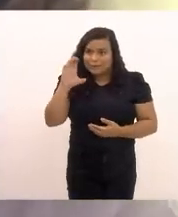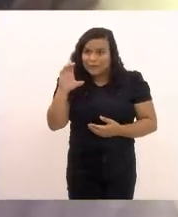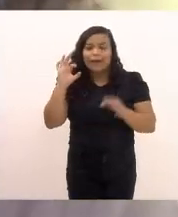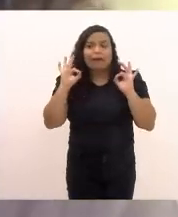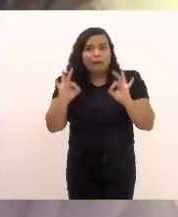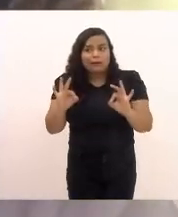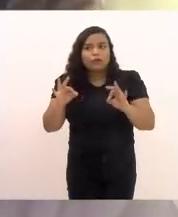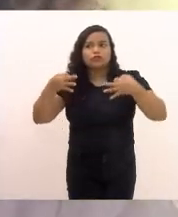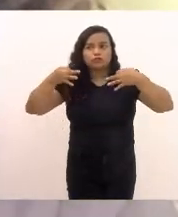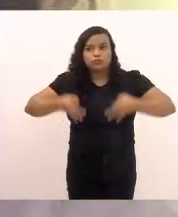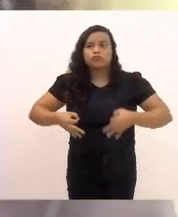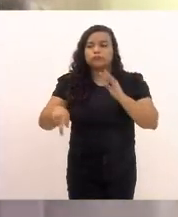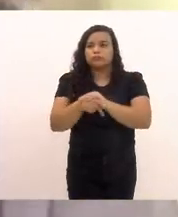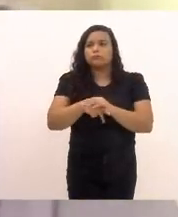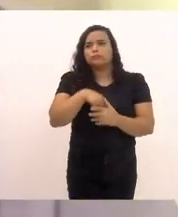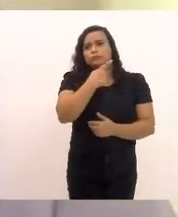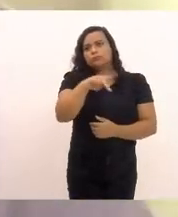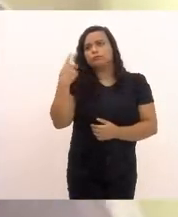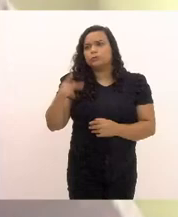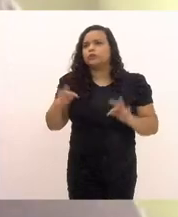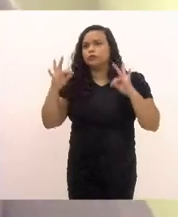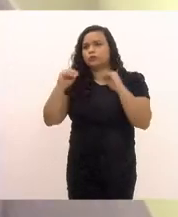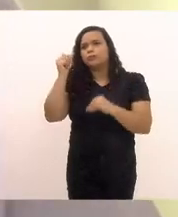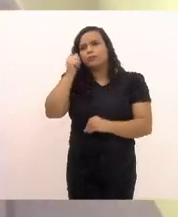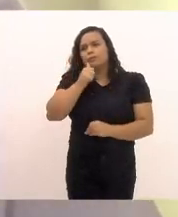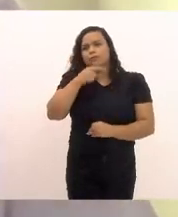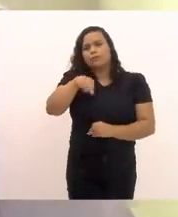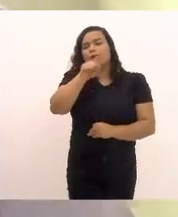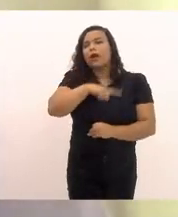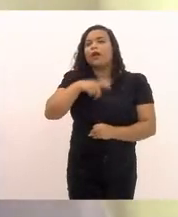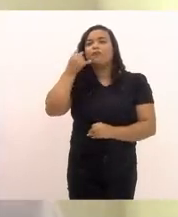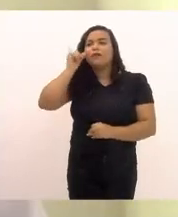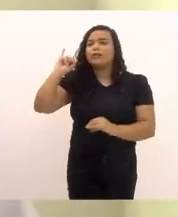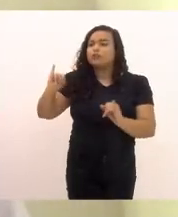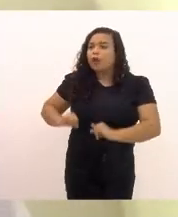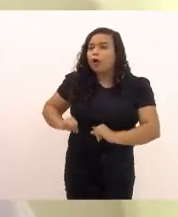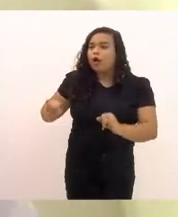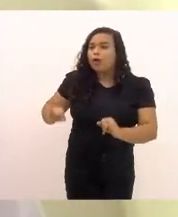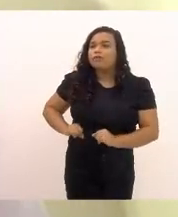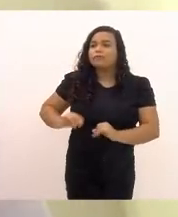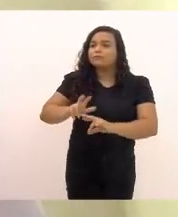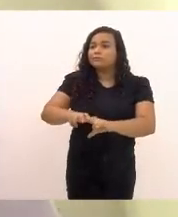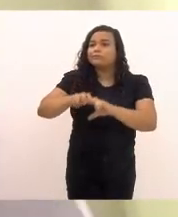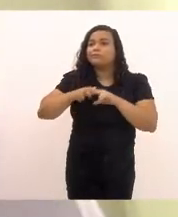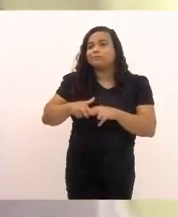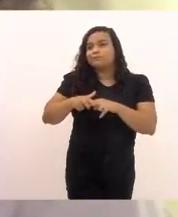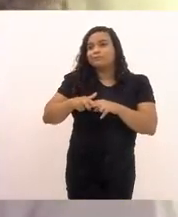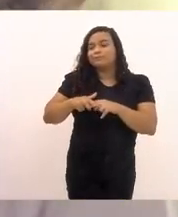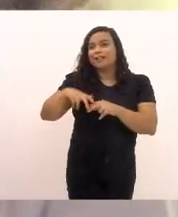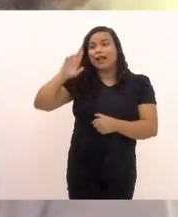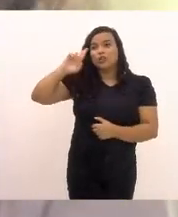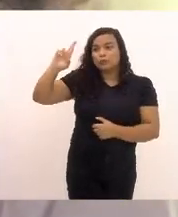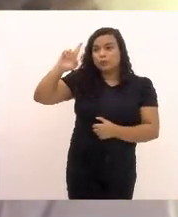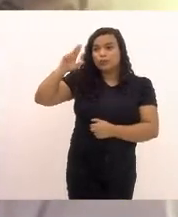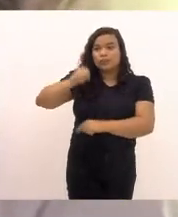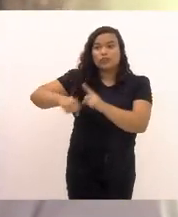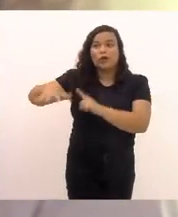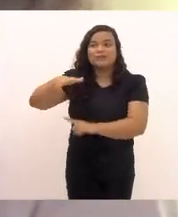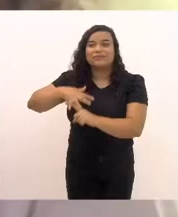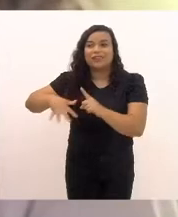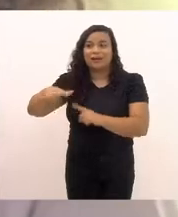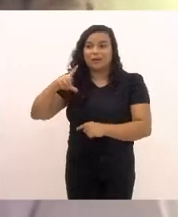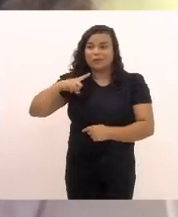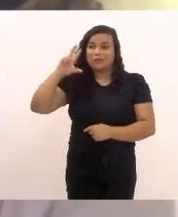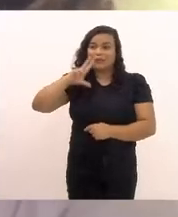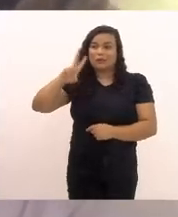às mulheres para que elas não sofram dolo por uma tarefa social,